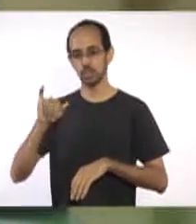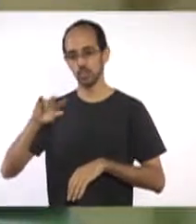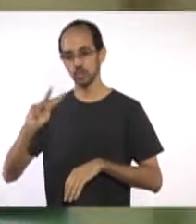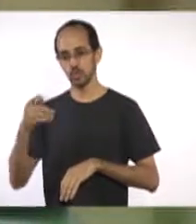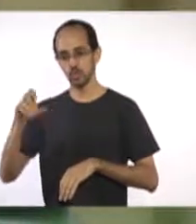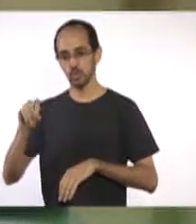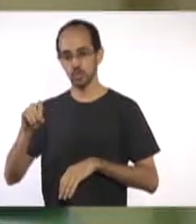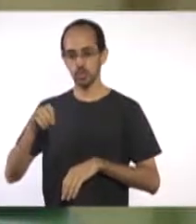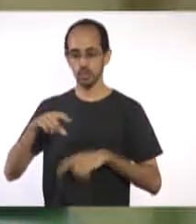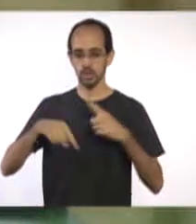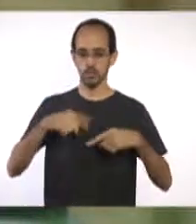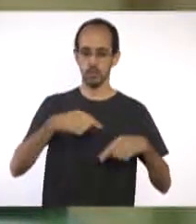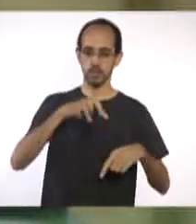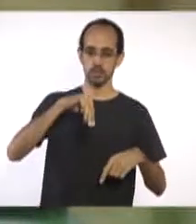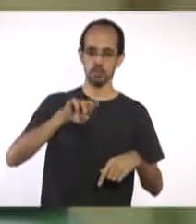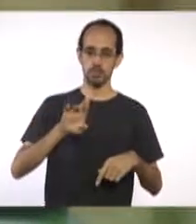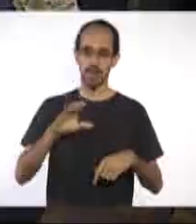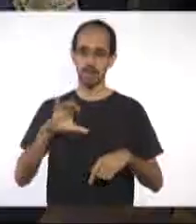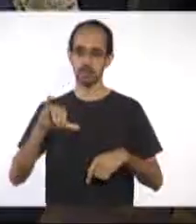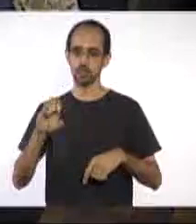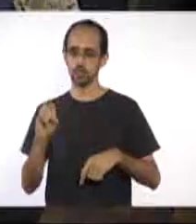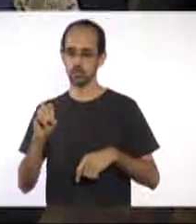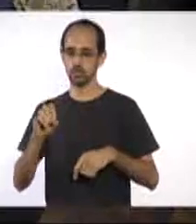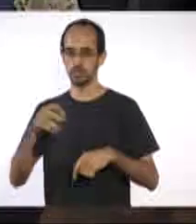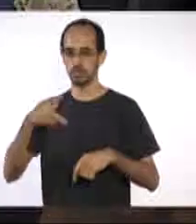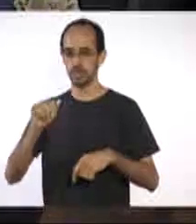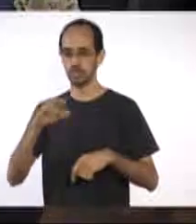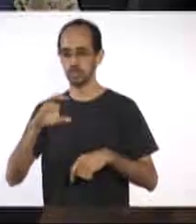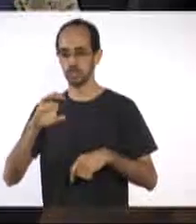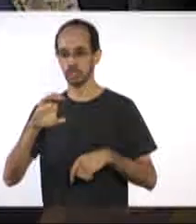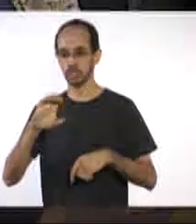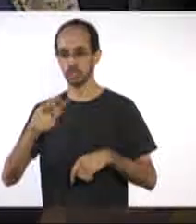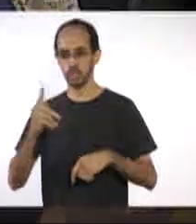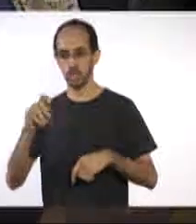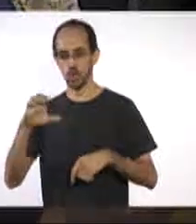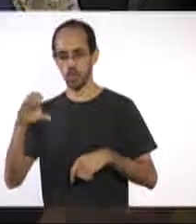e encerrei as inscrições. Senhor presidente, muito obrigado.